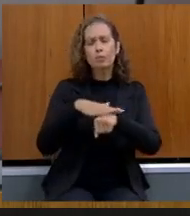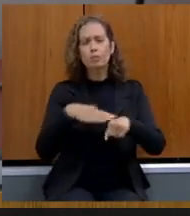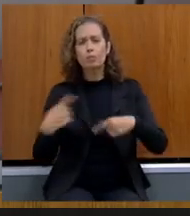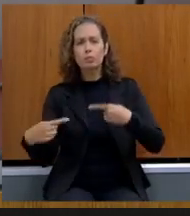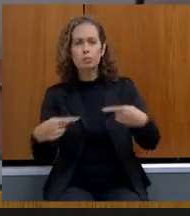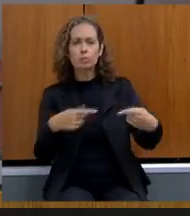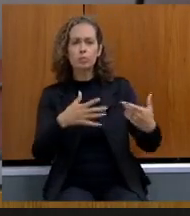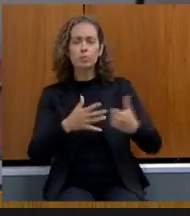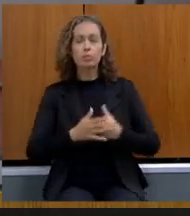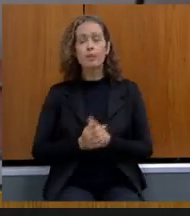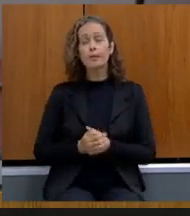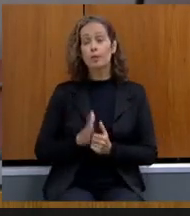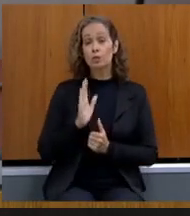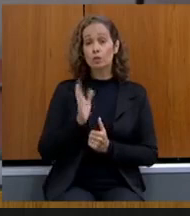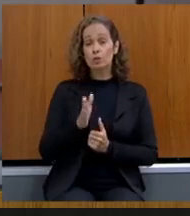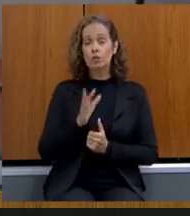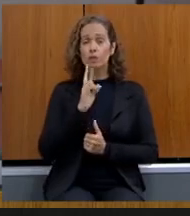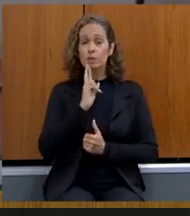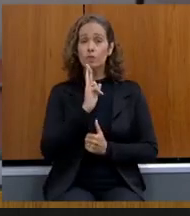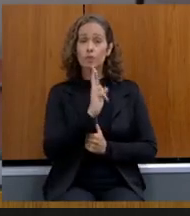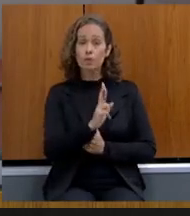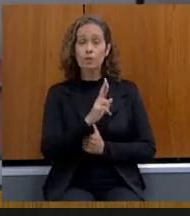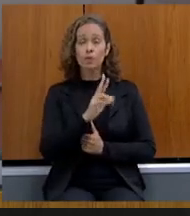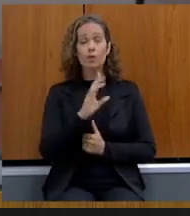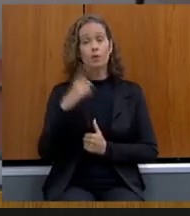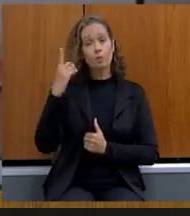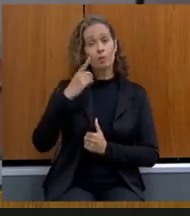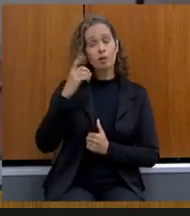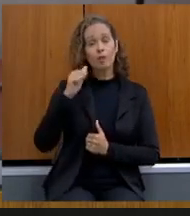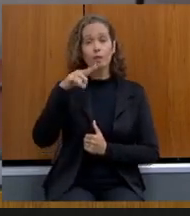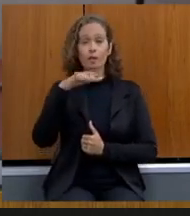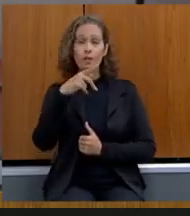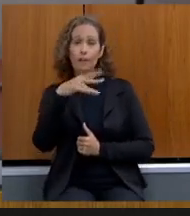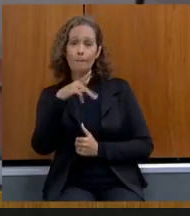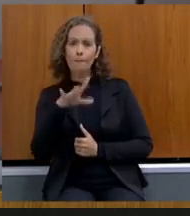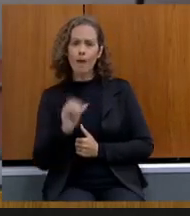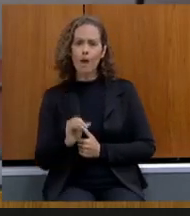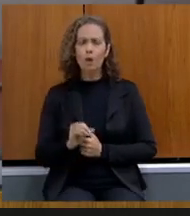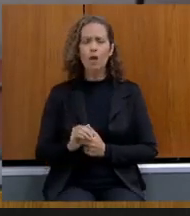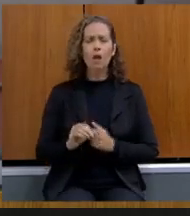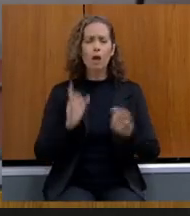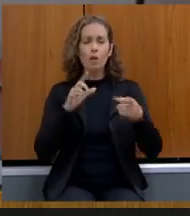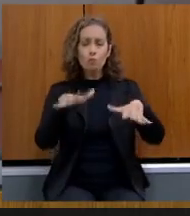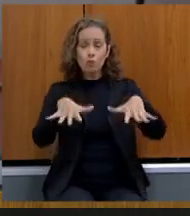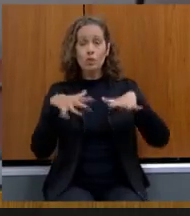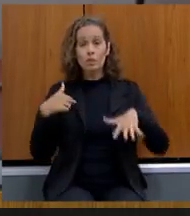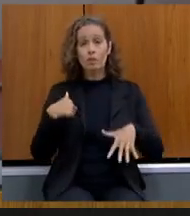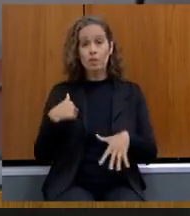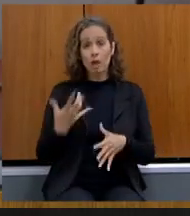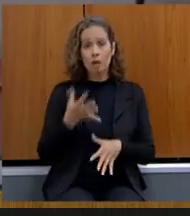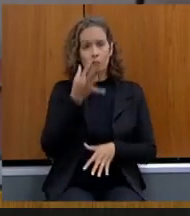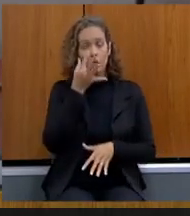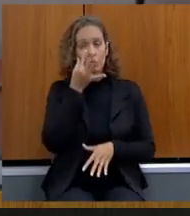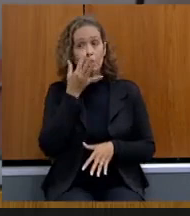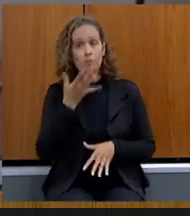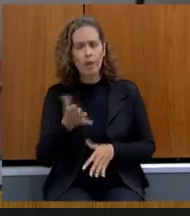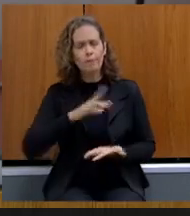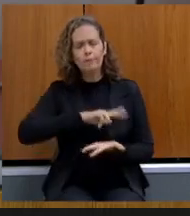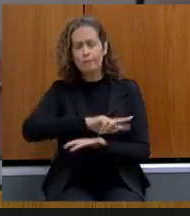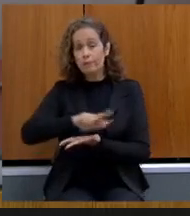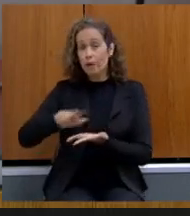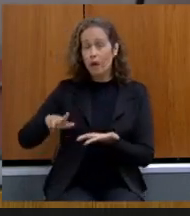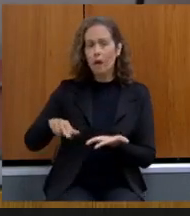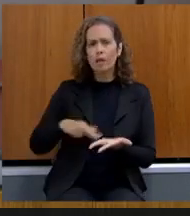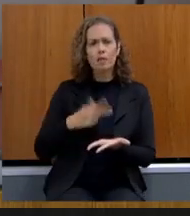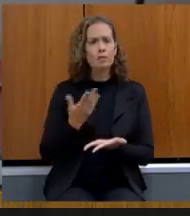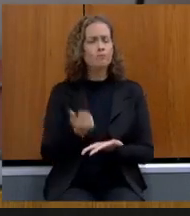ocasião é correspondendo a deputada Ana Paula Siqueira os números das audiências que eu pessoalmente participei tendo oportunidade de conversar